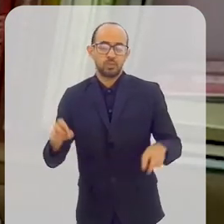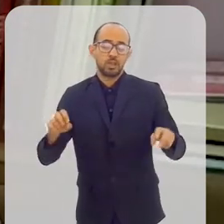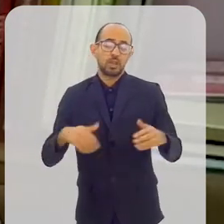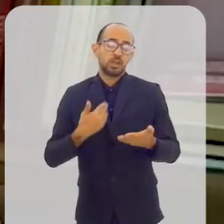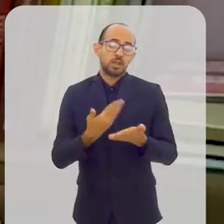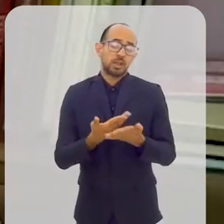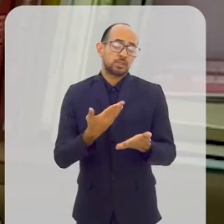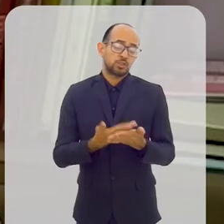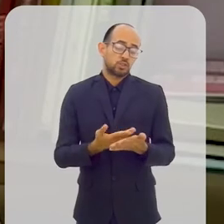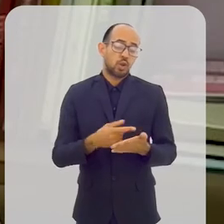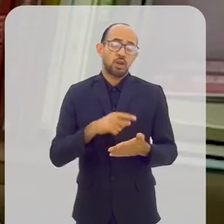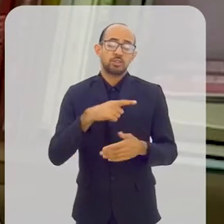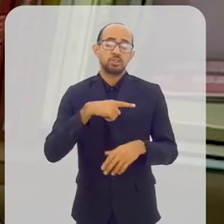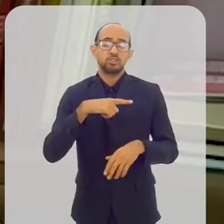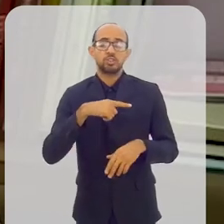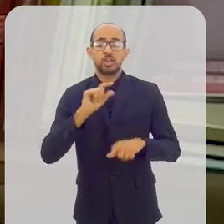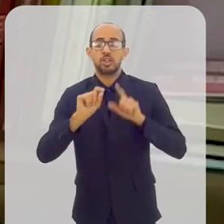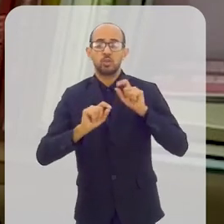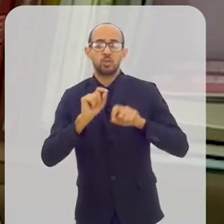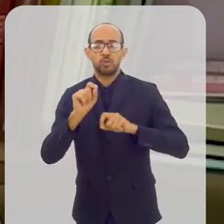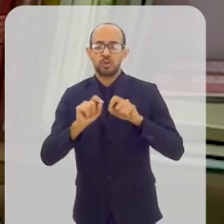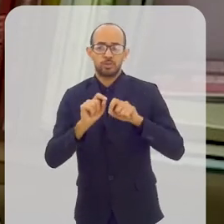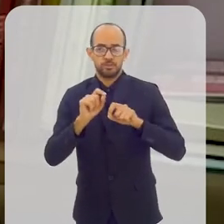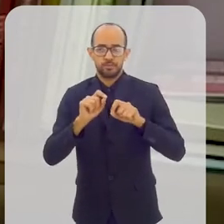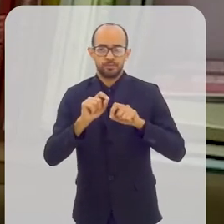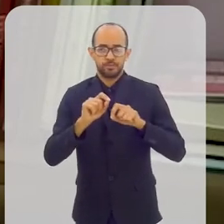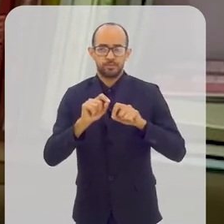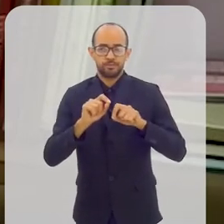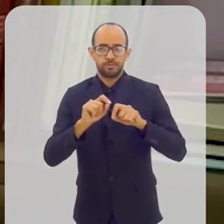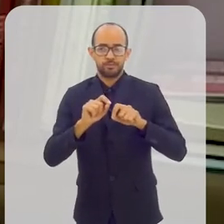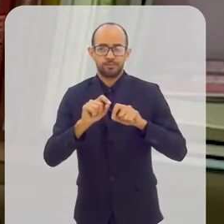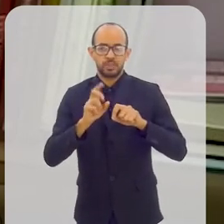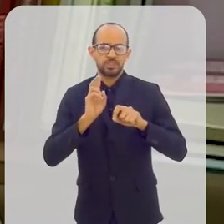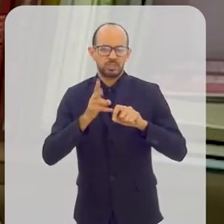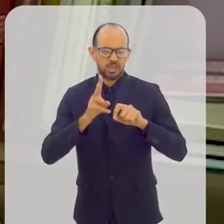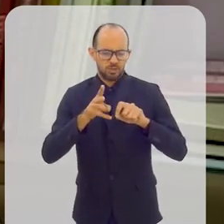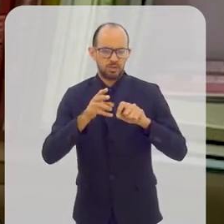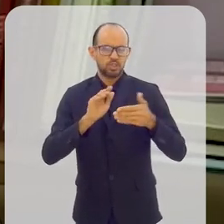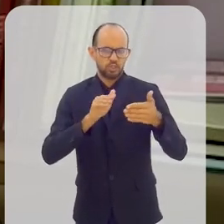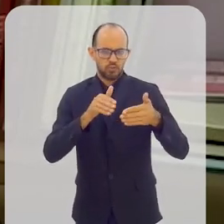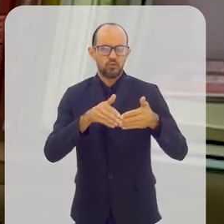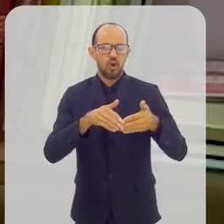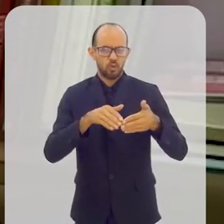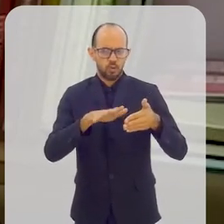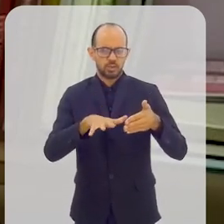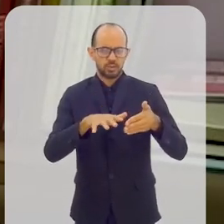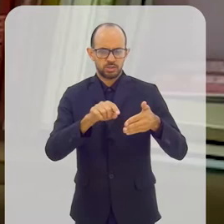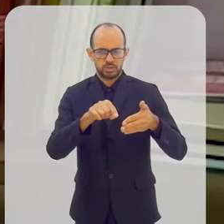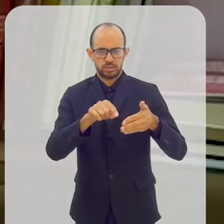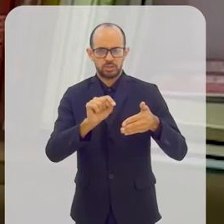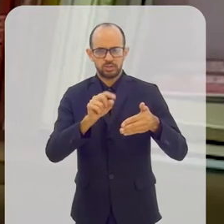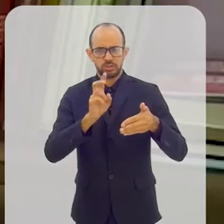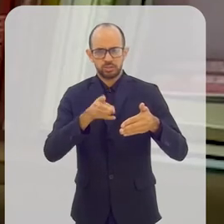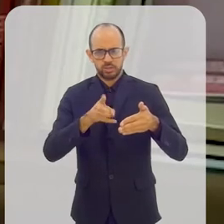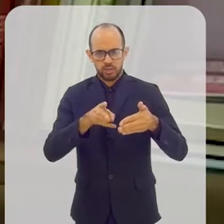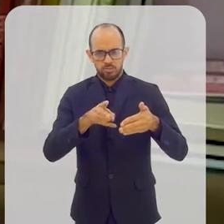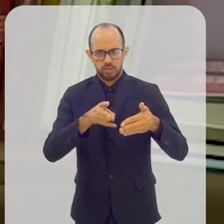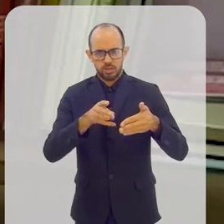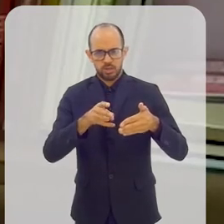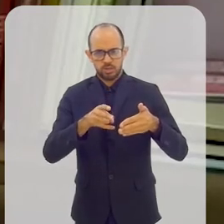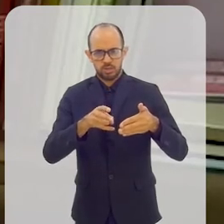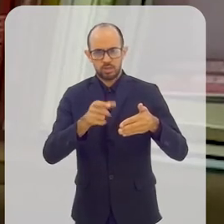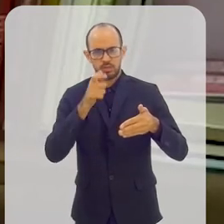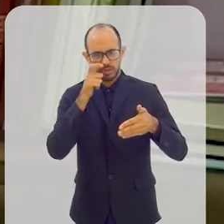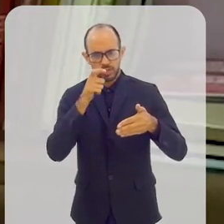Na questão das escolas, nós tivemos um caso. A escola sempre teve no nosso radar. Não só no radar, a gente já agiu. Só que a